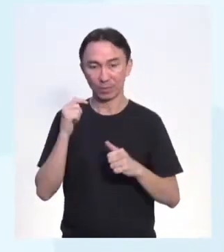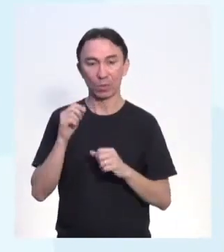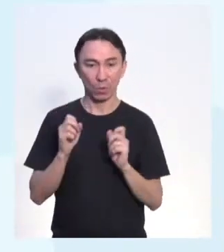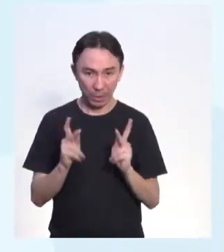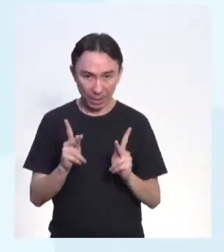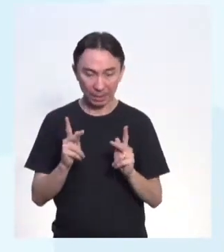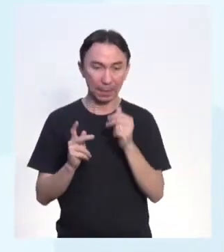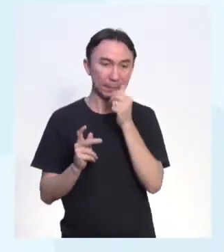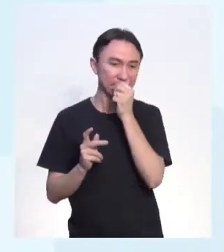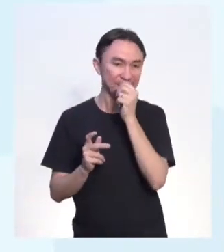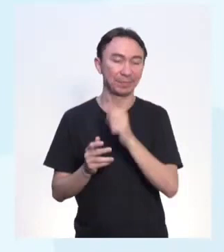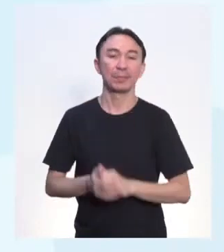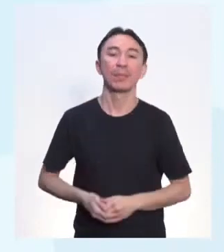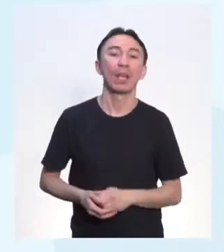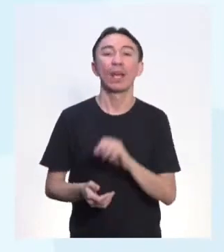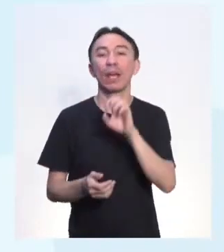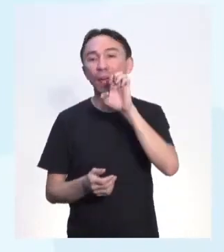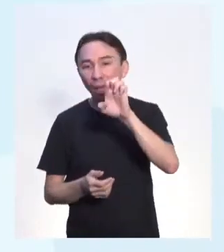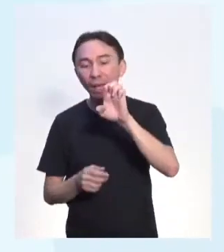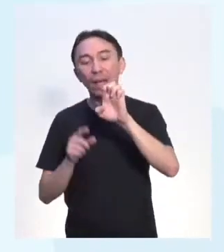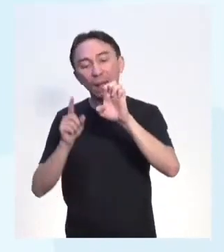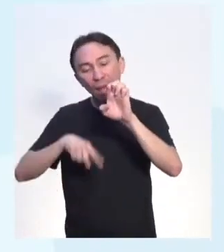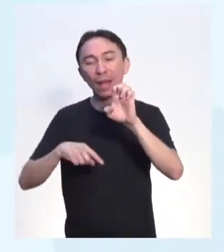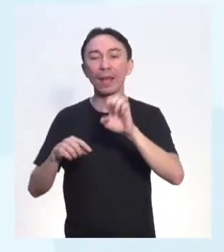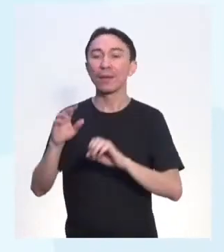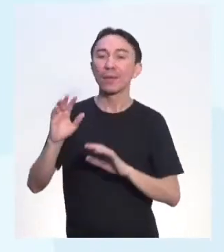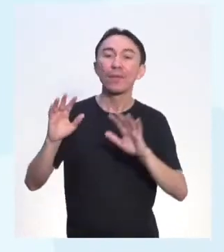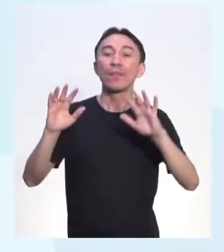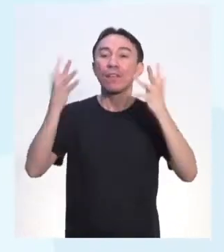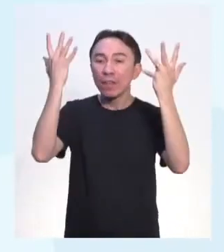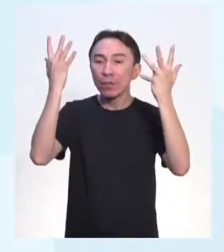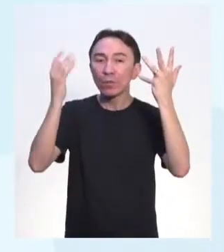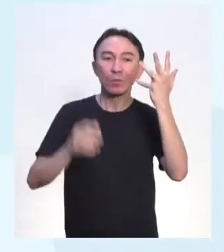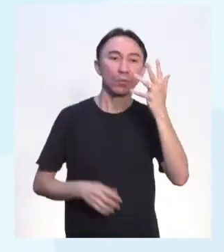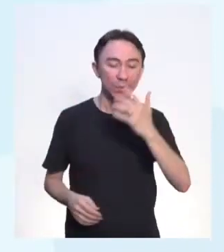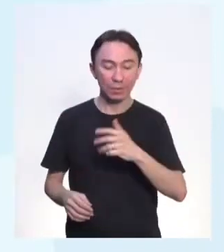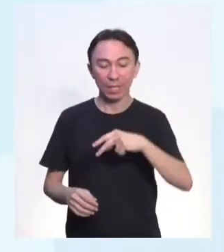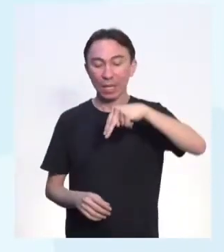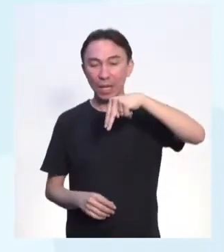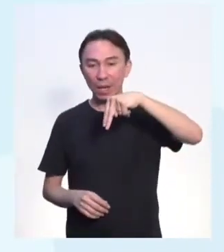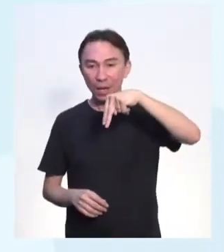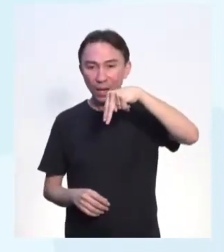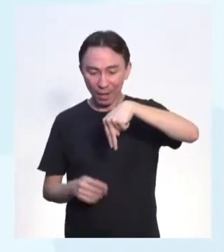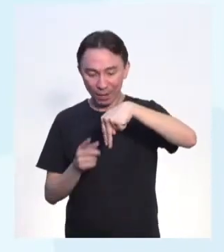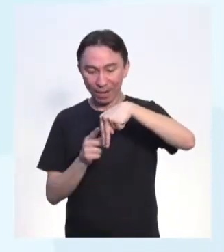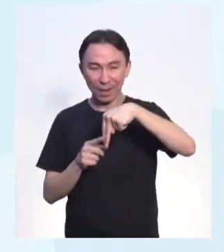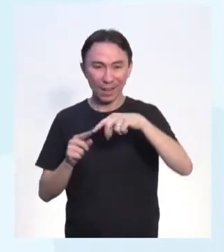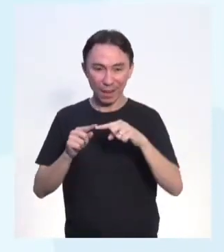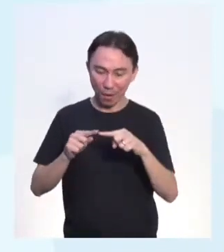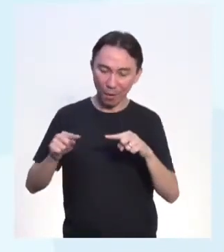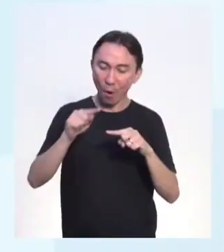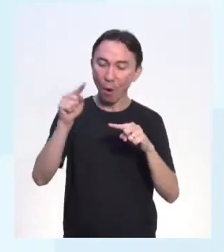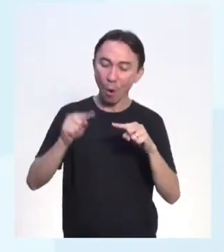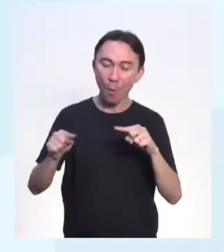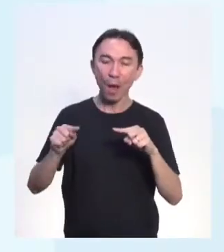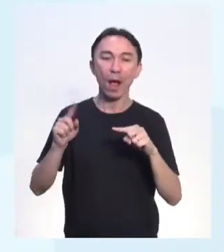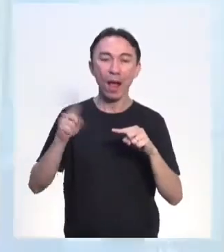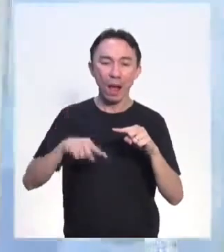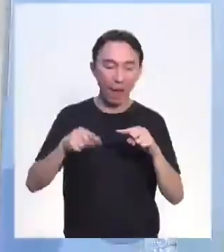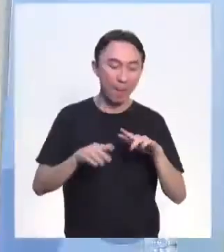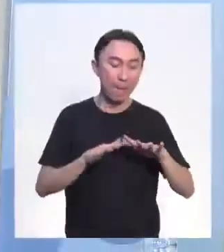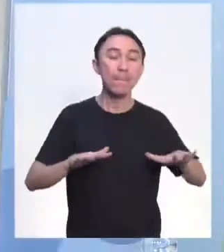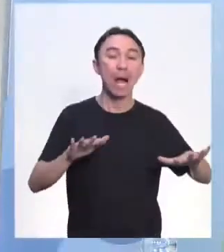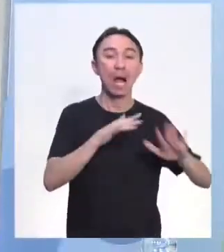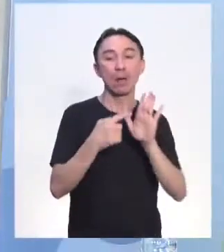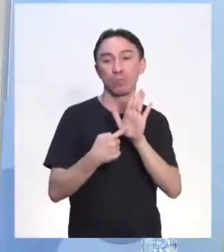bem? O E, como está escrito aí, é o evento e o ômega é o espaço amostral. Muito bem. Vamos, então, entender isso melhor?